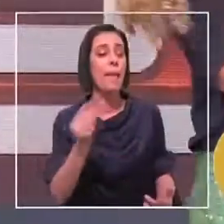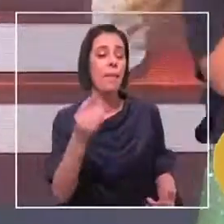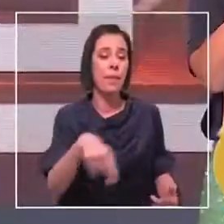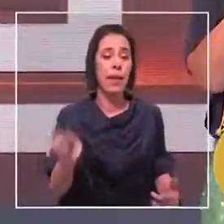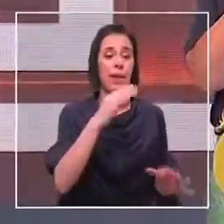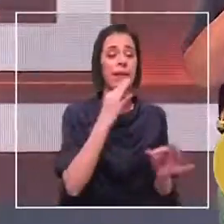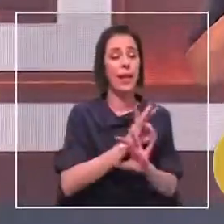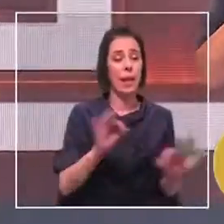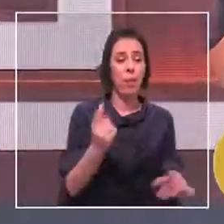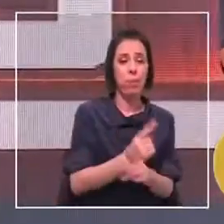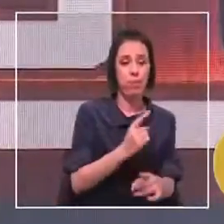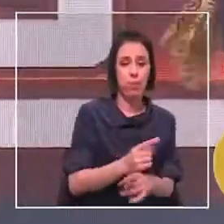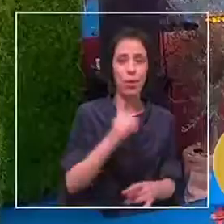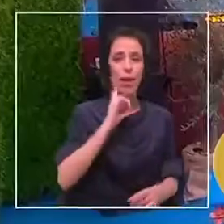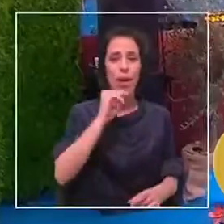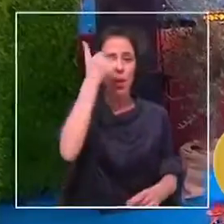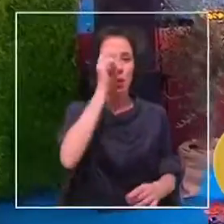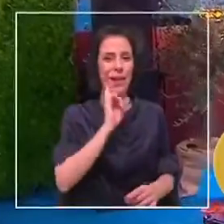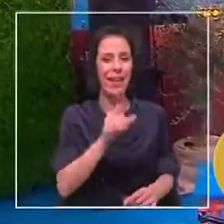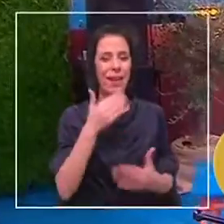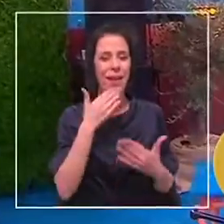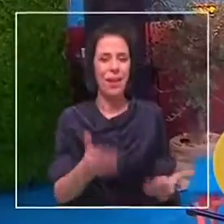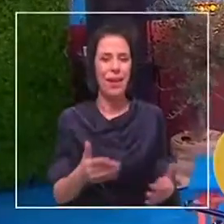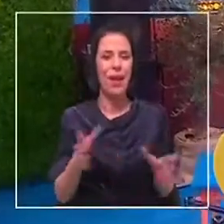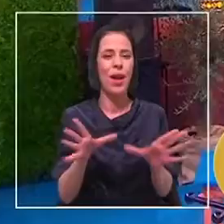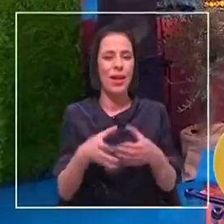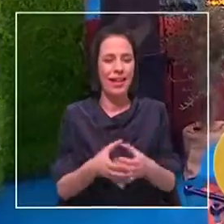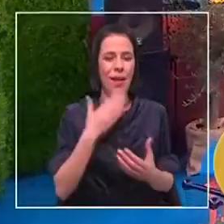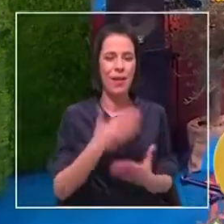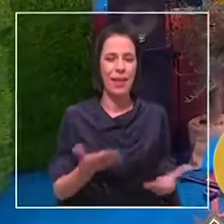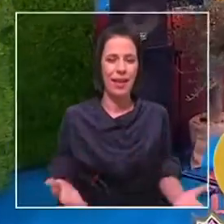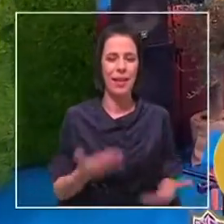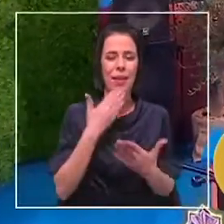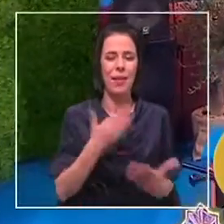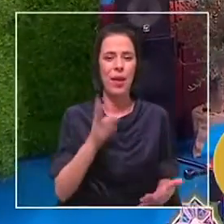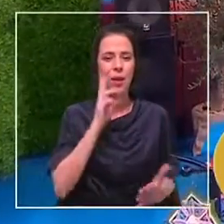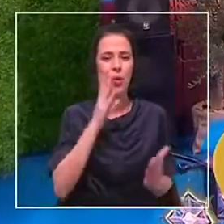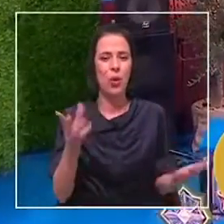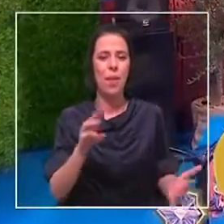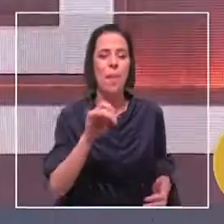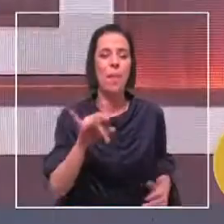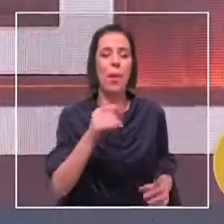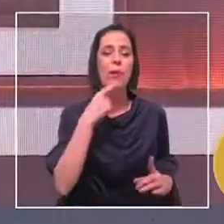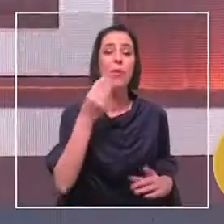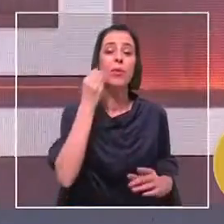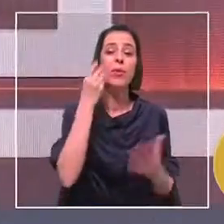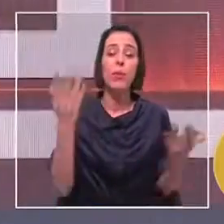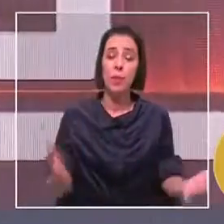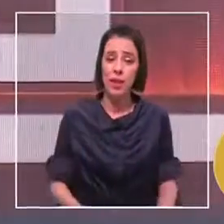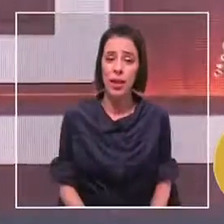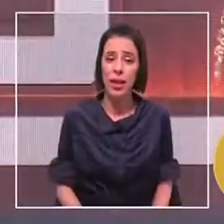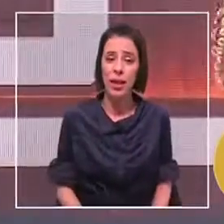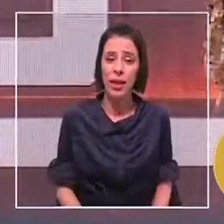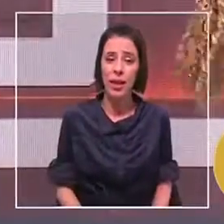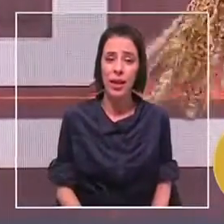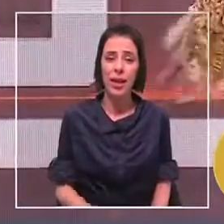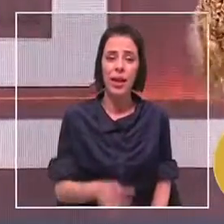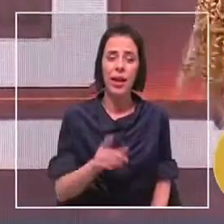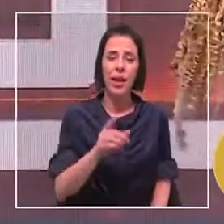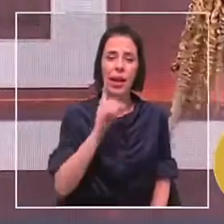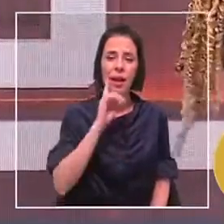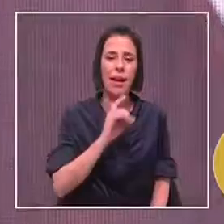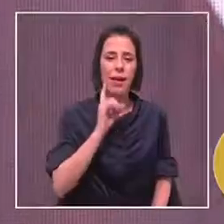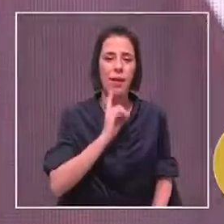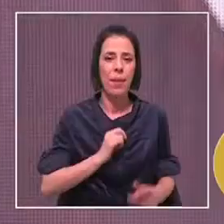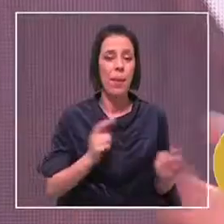estão lindas também. Obrigada às Dominguetes. Obrigada à produção. Muito bonitas. Desculpa, obrigada, Mónica. Só quero mandar um beijinho Para a Gabi Antunes,